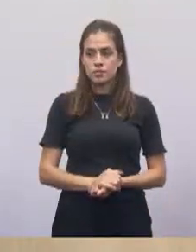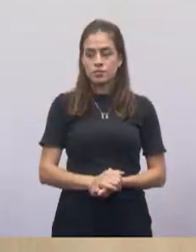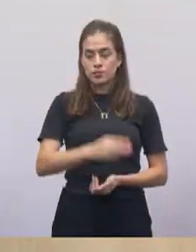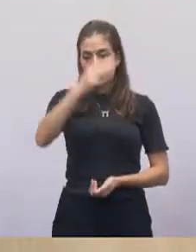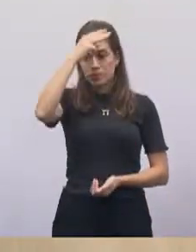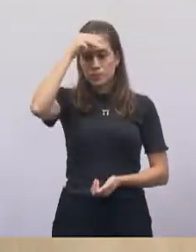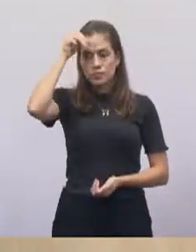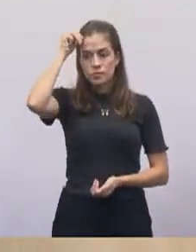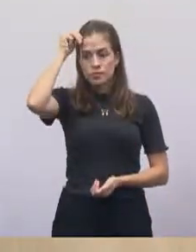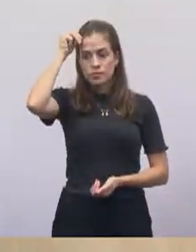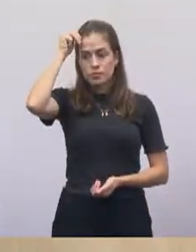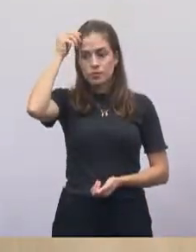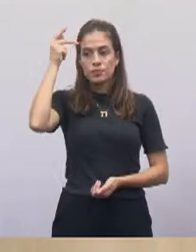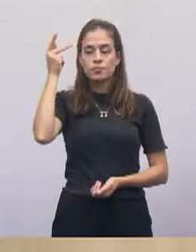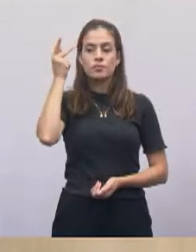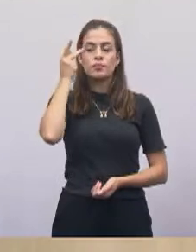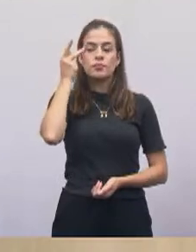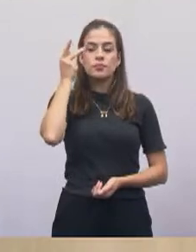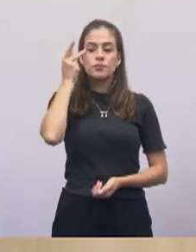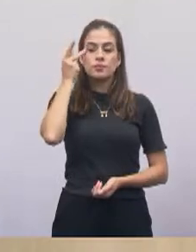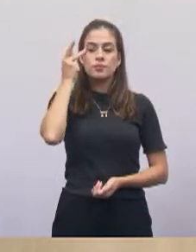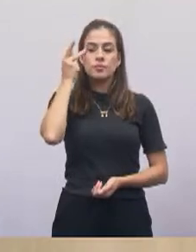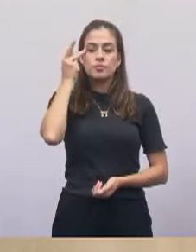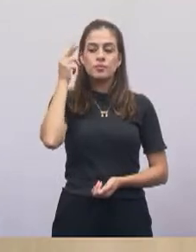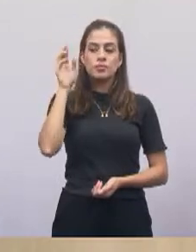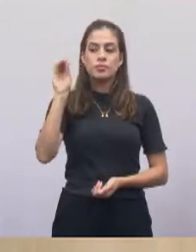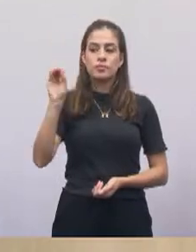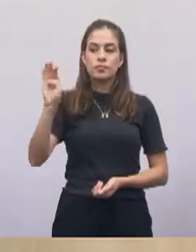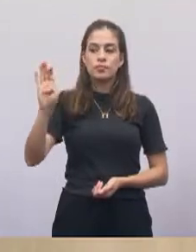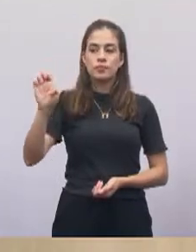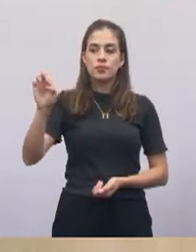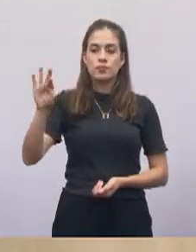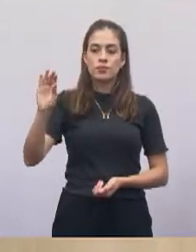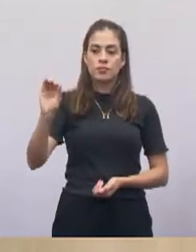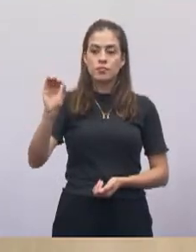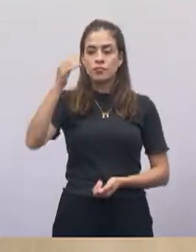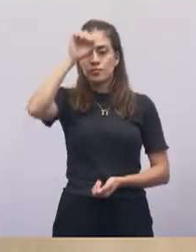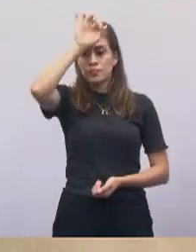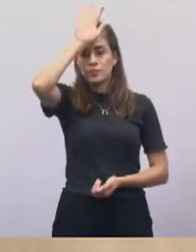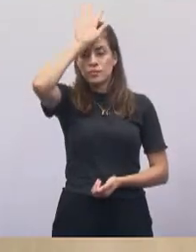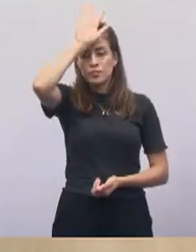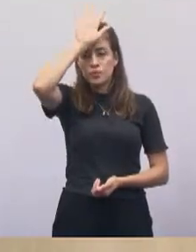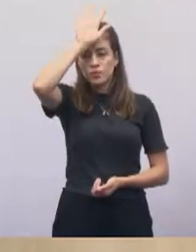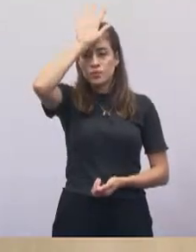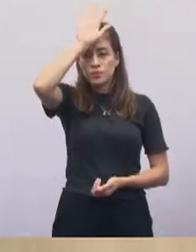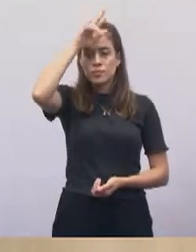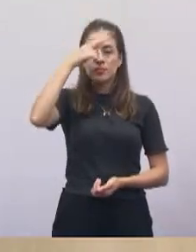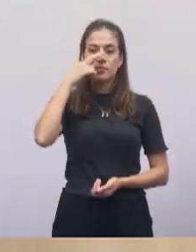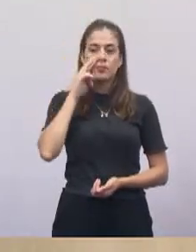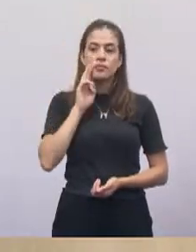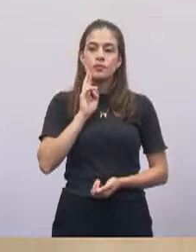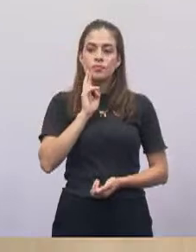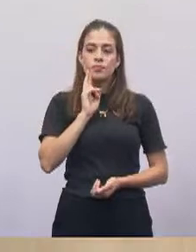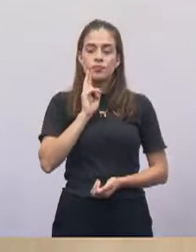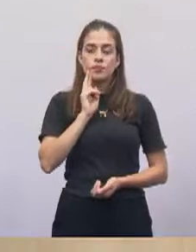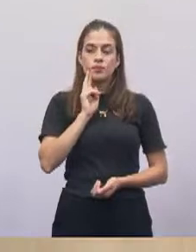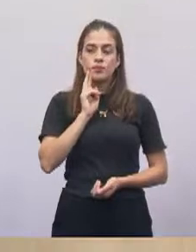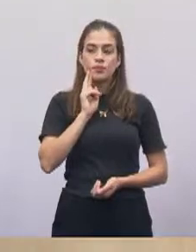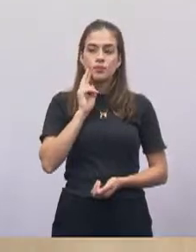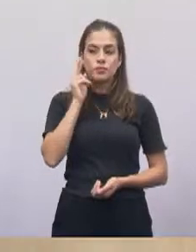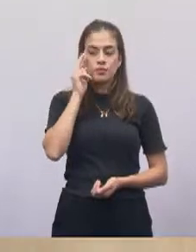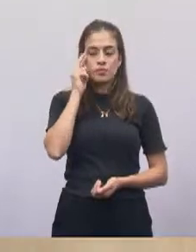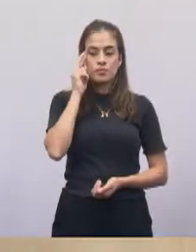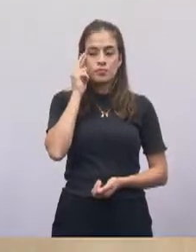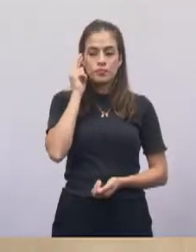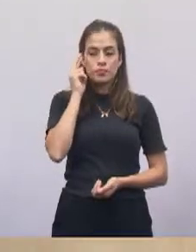vereadora Maria Amélia, vereador Paulinho do Esporte, vereador Roberto Abreu, vereador Dr. Rodrigo Salomão, vereador Rogério Timóteo, vereador